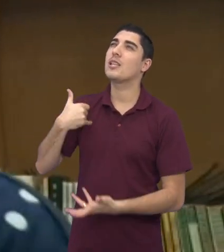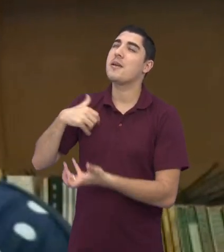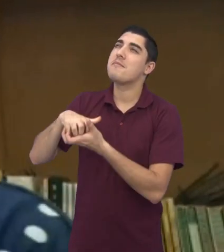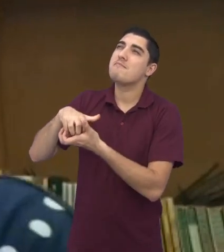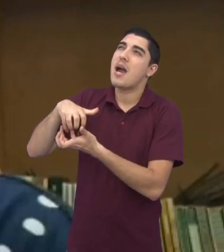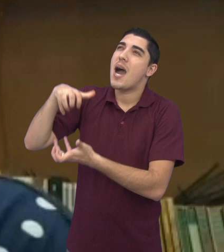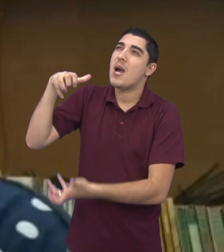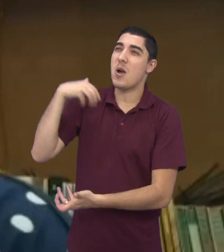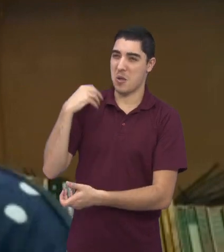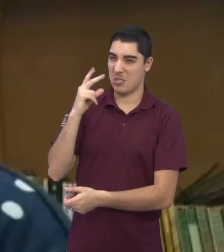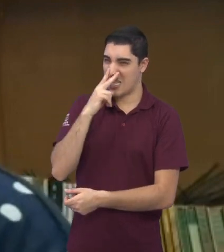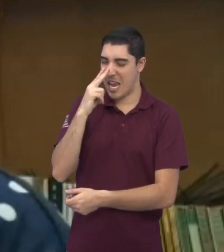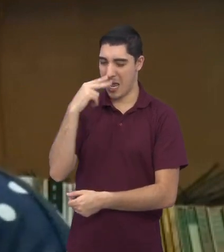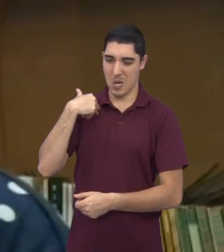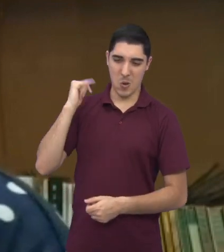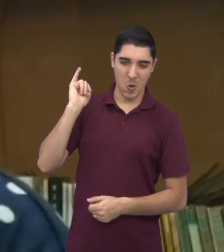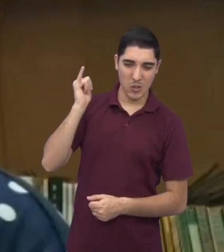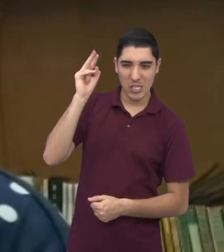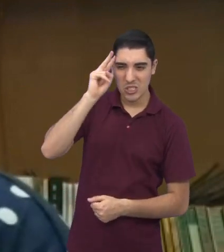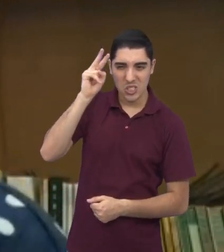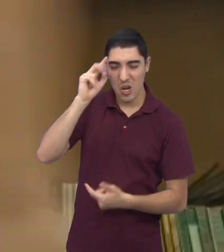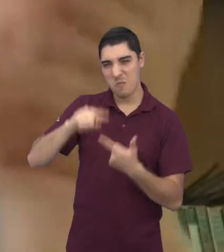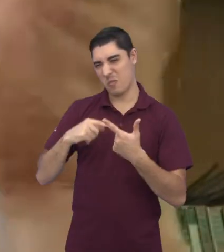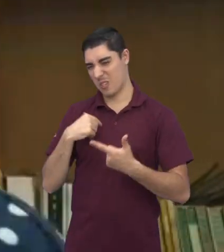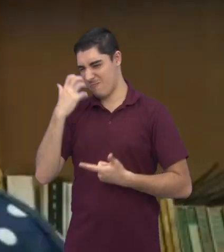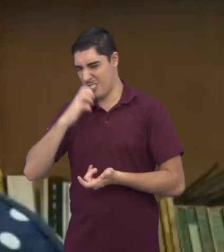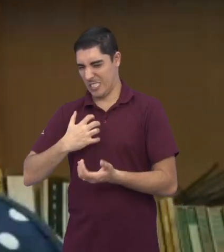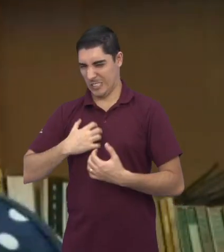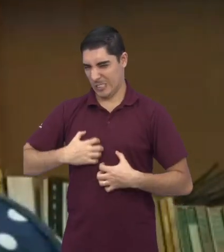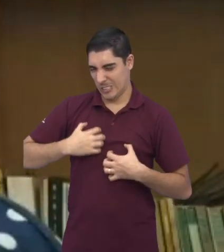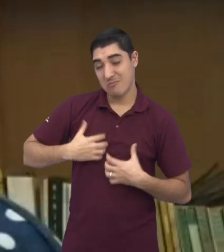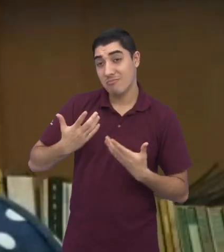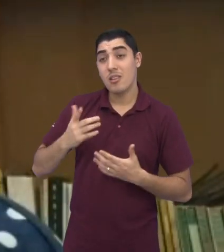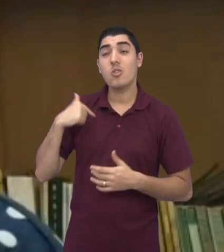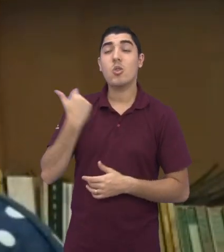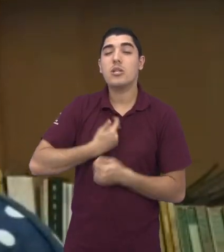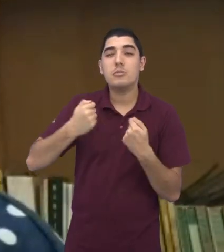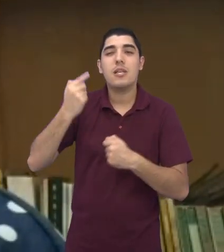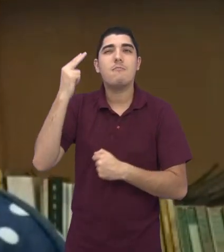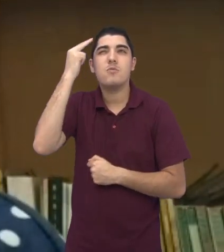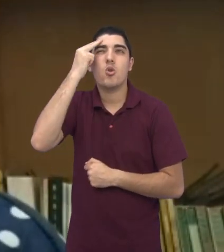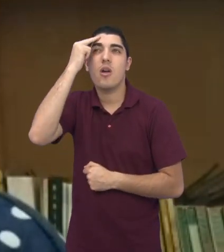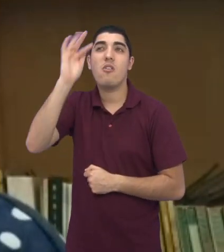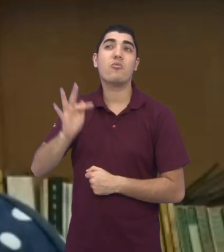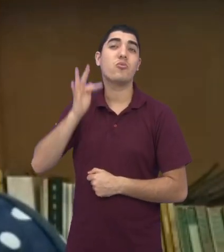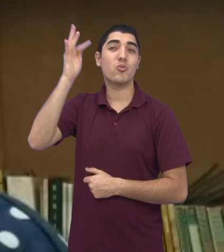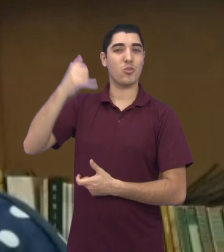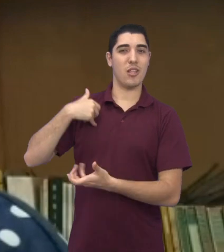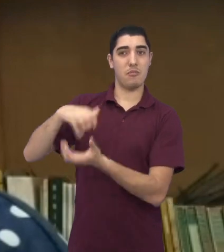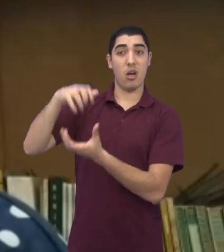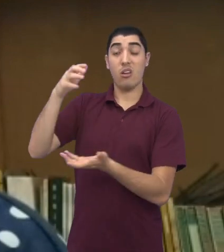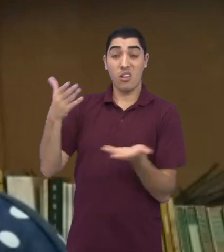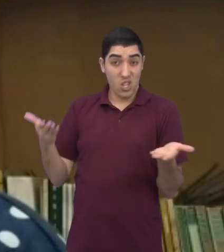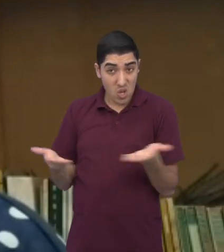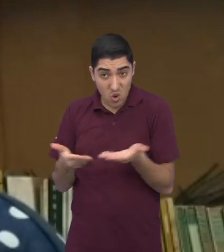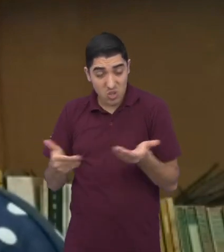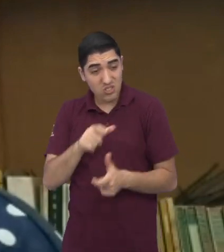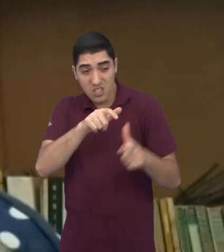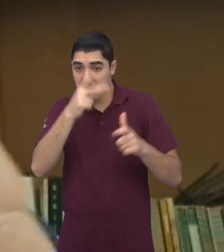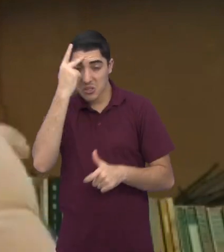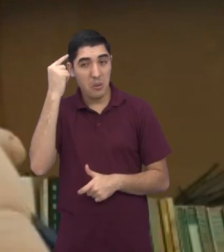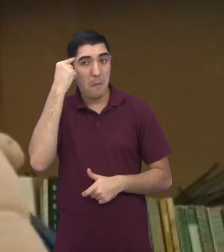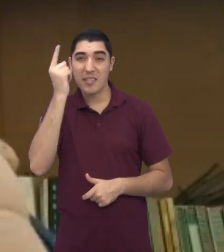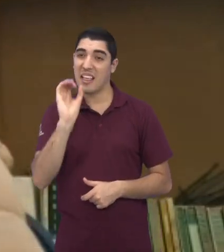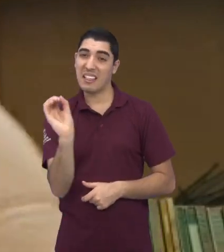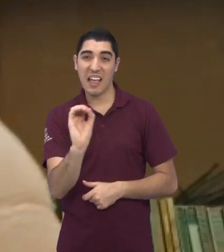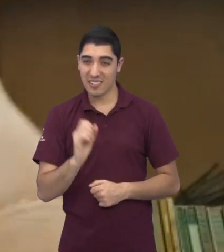ser contador de histórias, se a gente vai ser ranzinza, vamos sonhar nossa velhice. E isso não faz parte, né? É o padrão de beleza, como